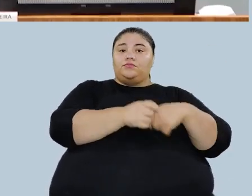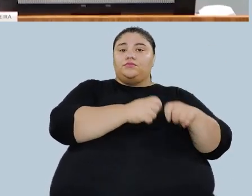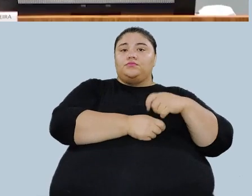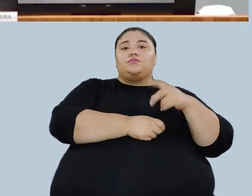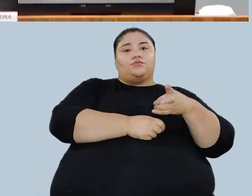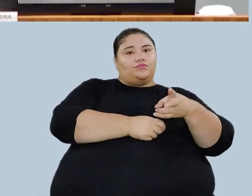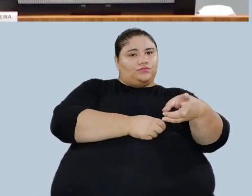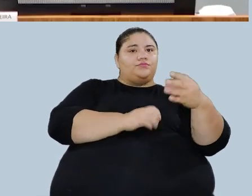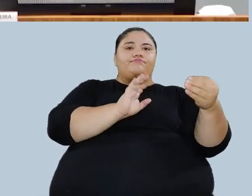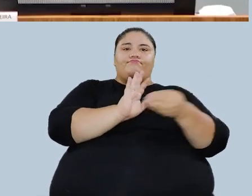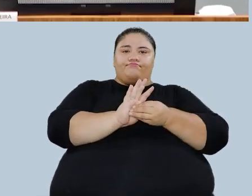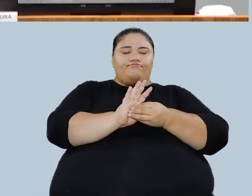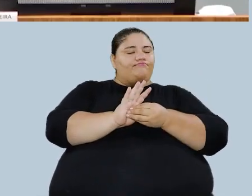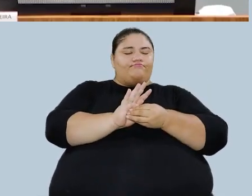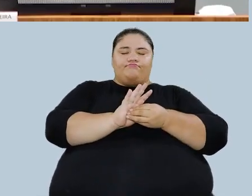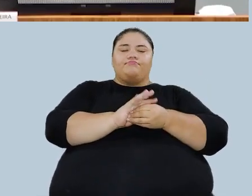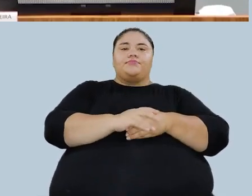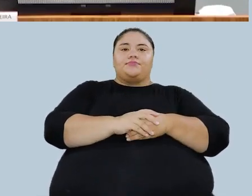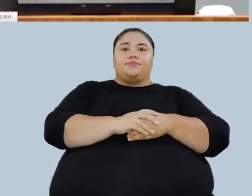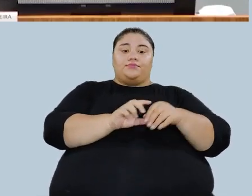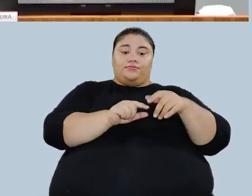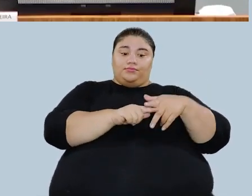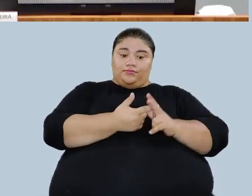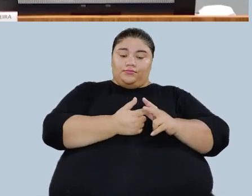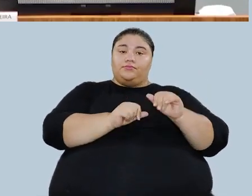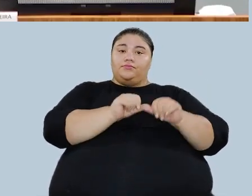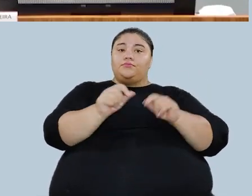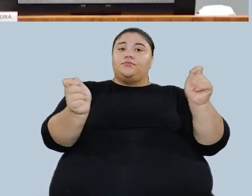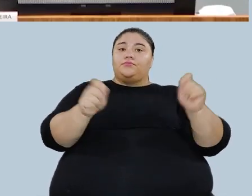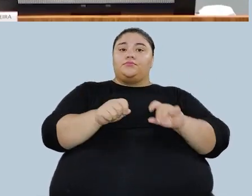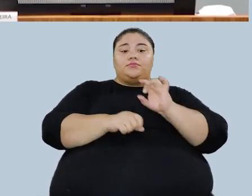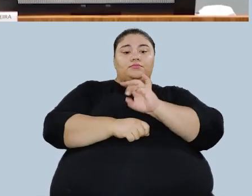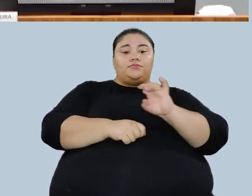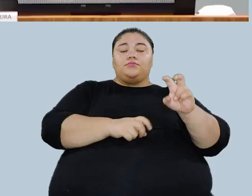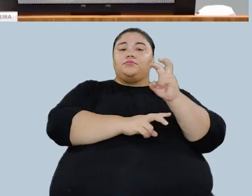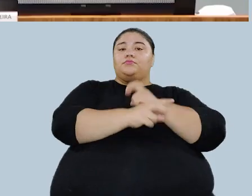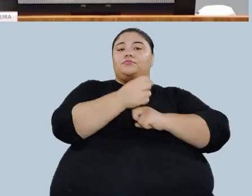ela continuará em vigor doravante. Revisão possível a cada 5 anos.